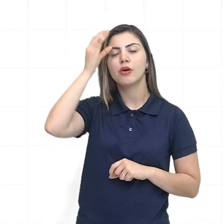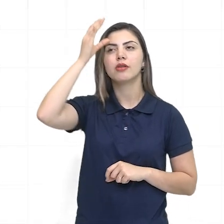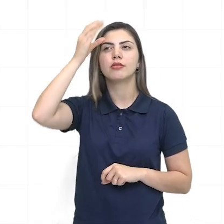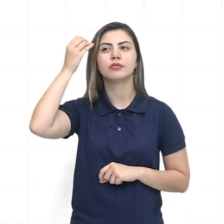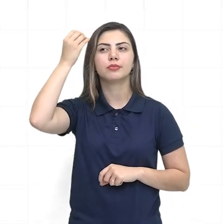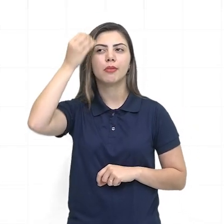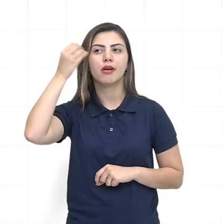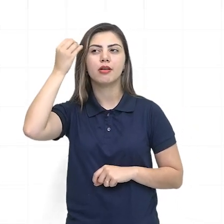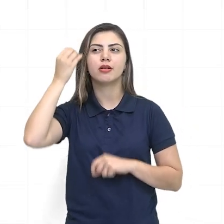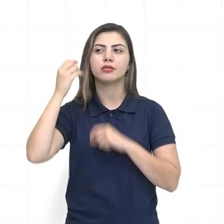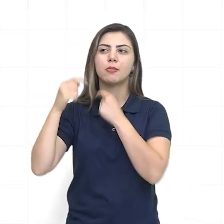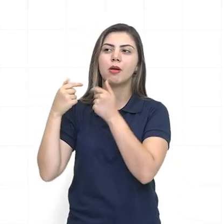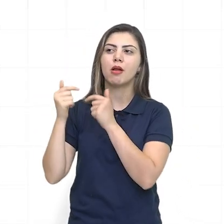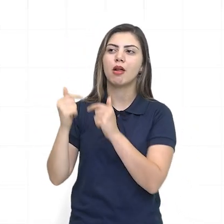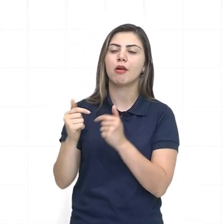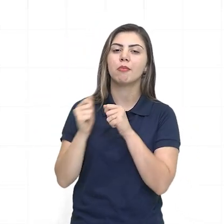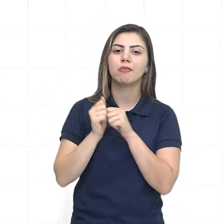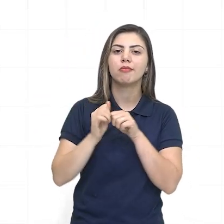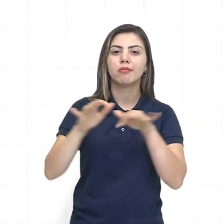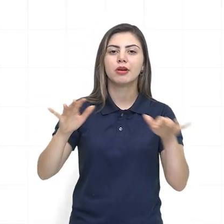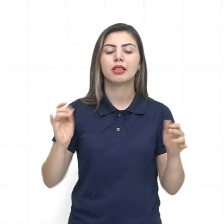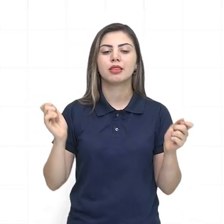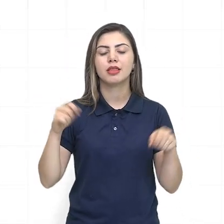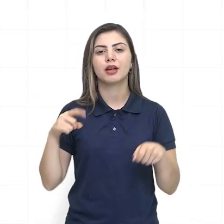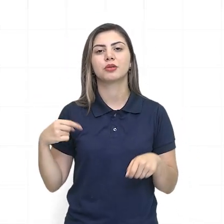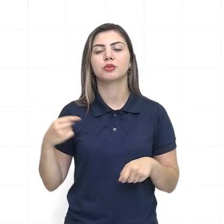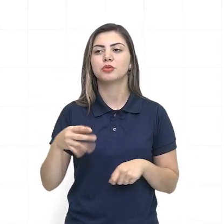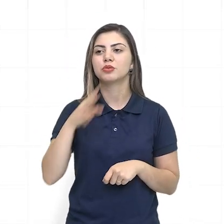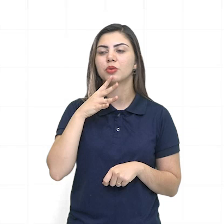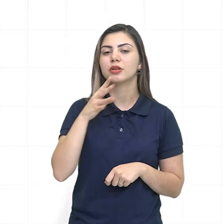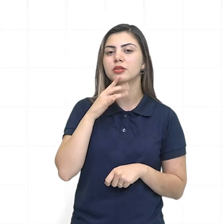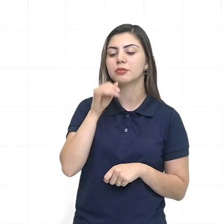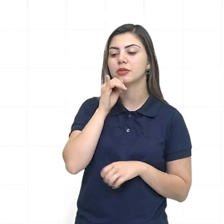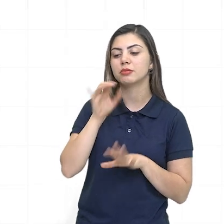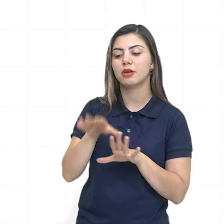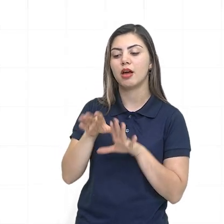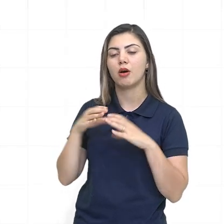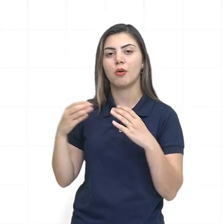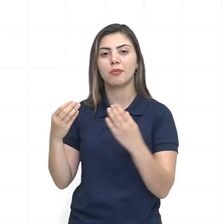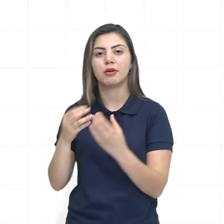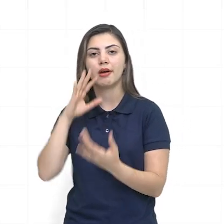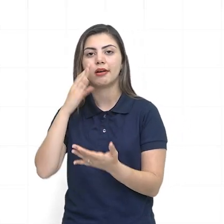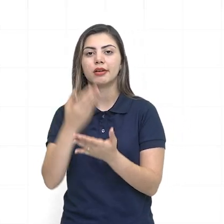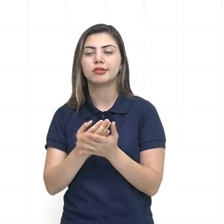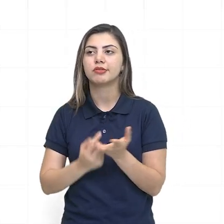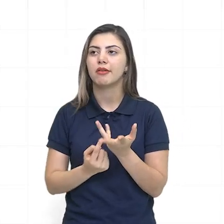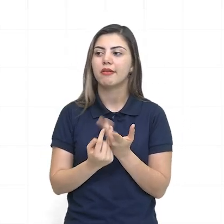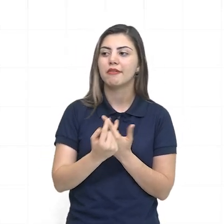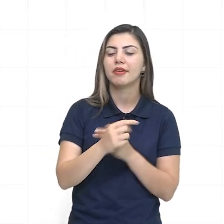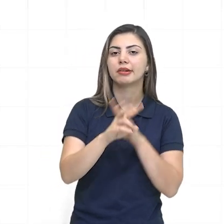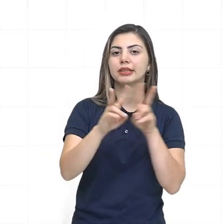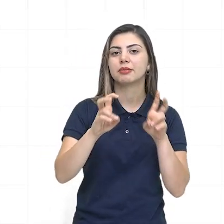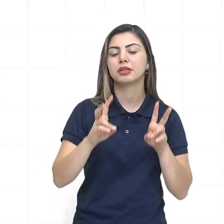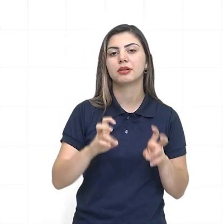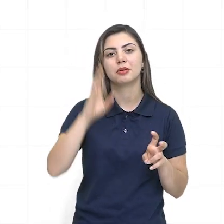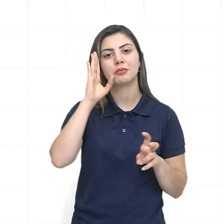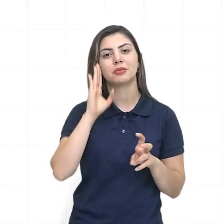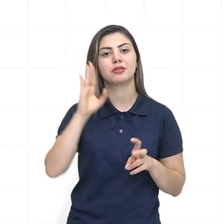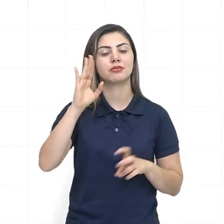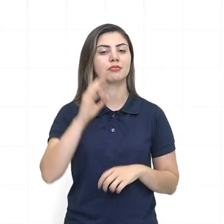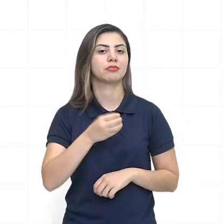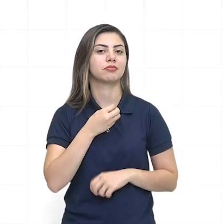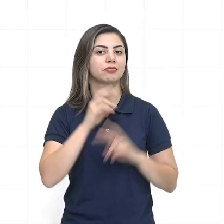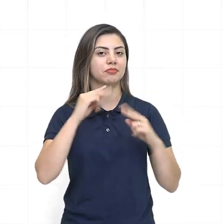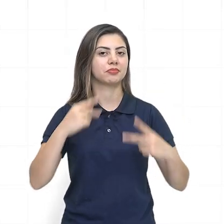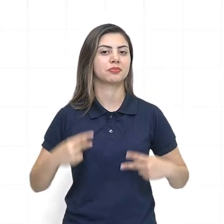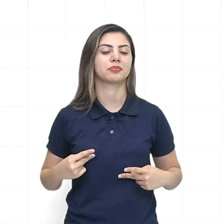tempo nos permite atualmente conhecer o que determinada comunidade acreditava sobre questões essenciais para o ser